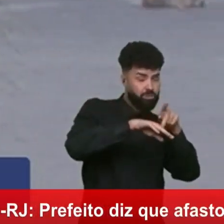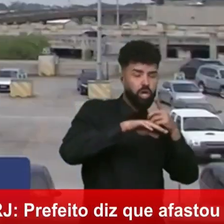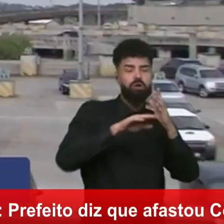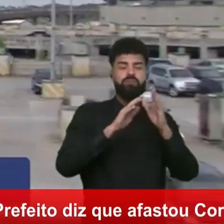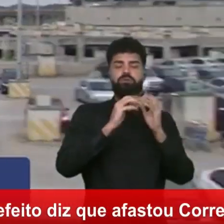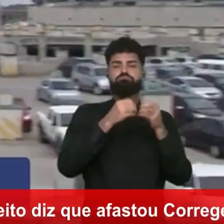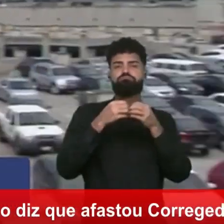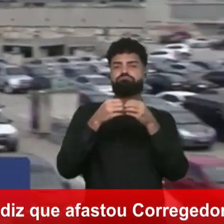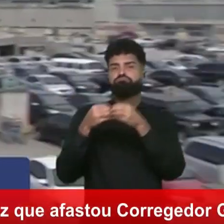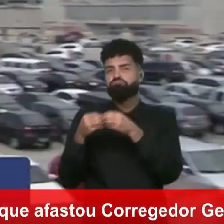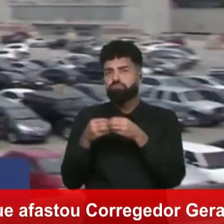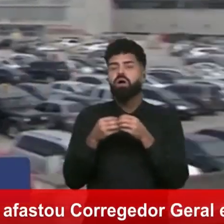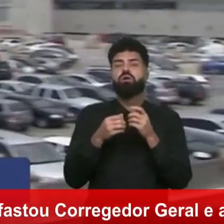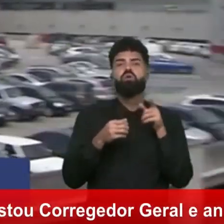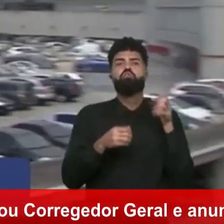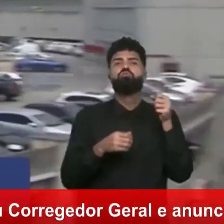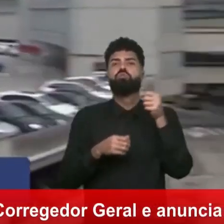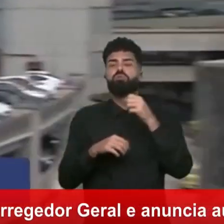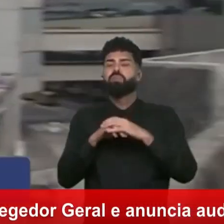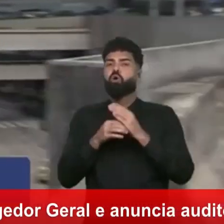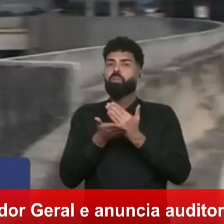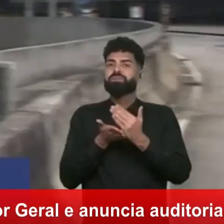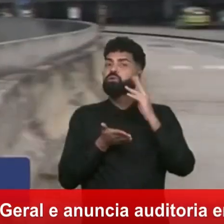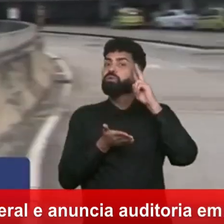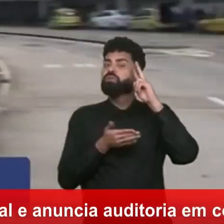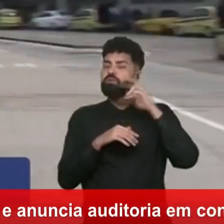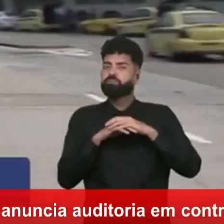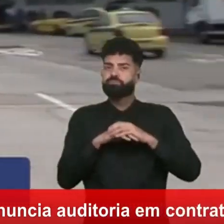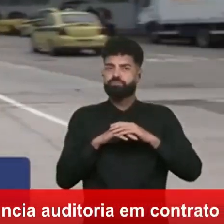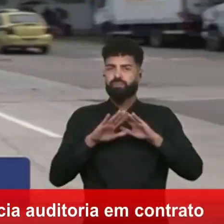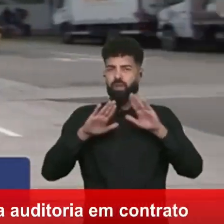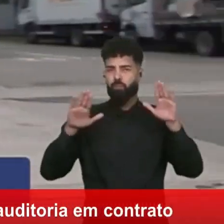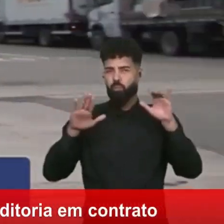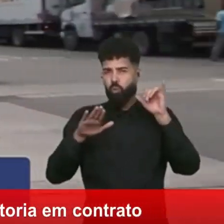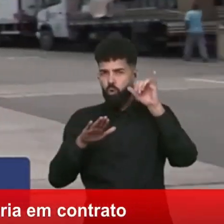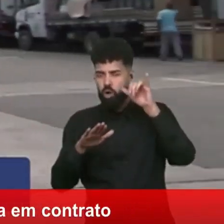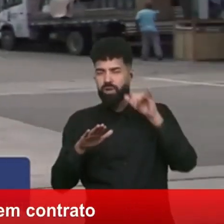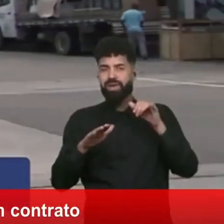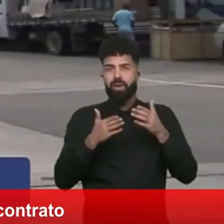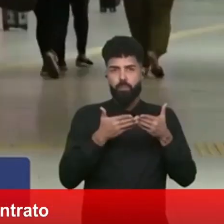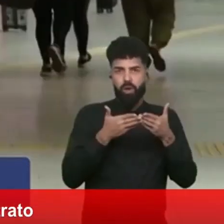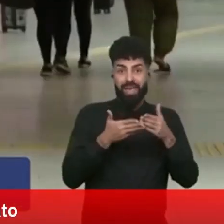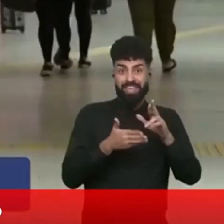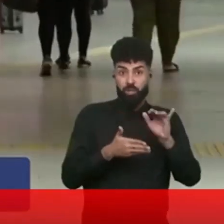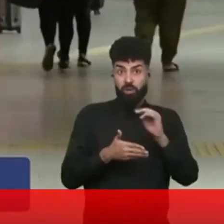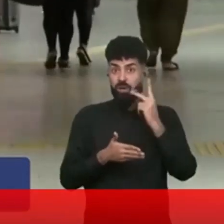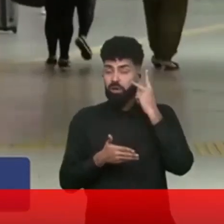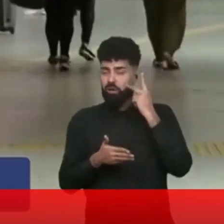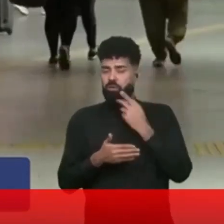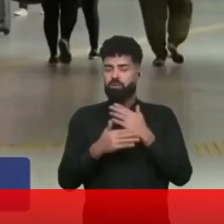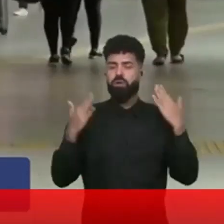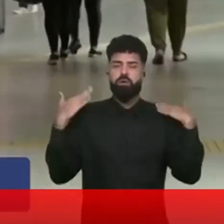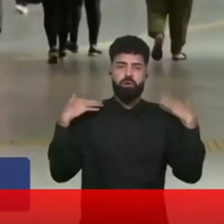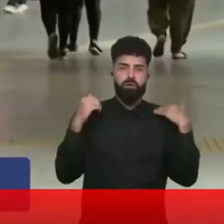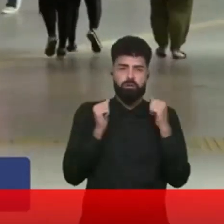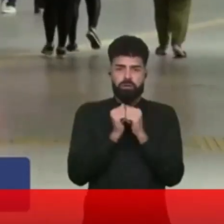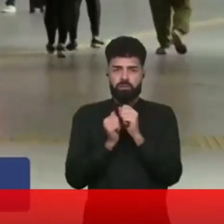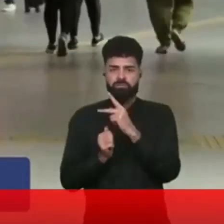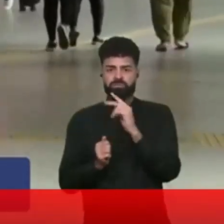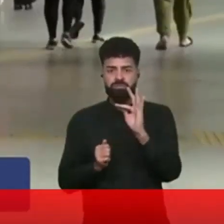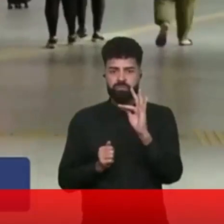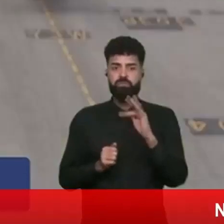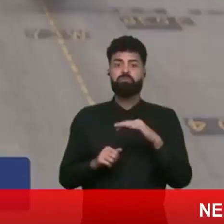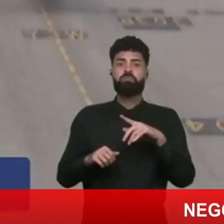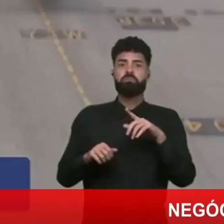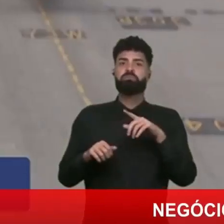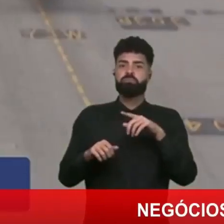segunda-feira. Nos aeroportos do Rio e de São Paulo, a aeronáutica vai fazer atividades de policiamento em conjunto com a PF. Isso inclui vistoria